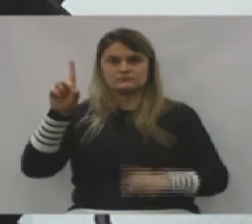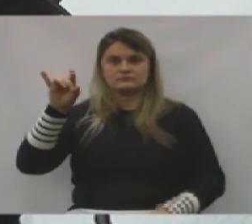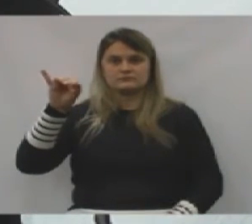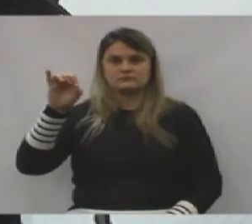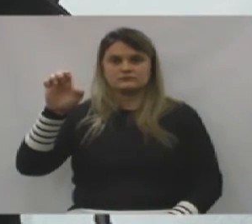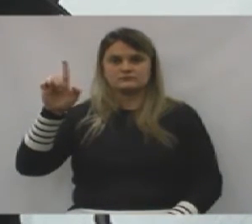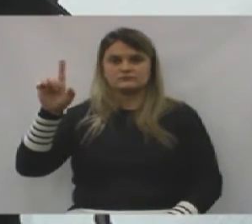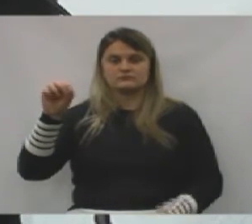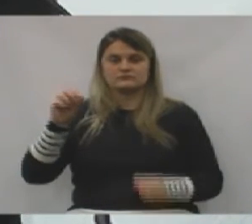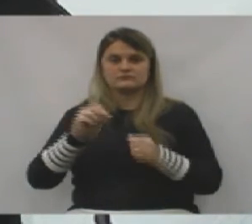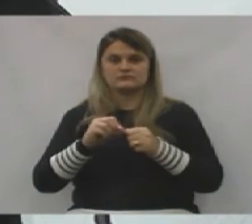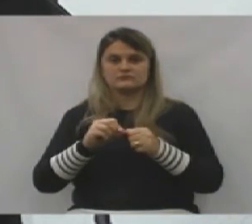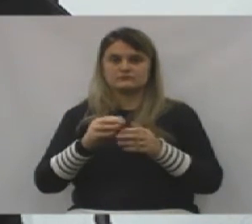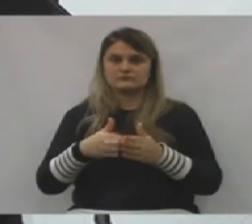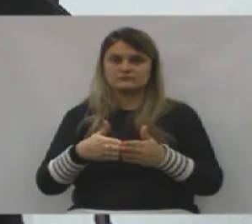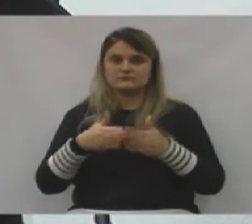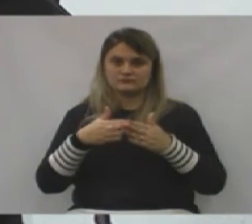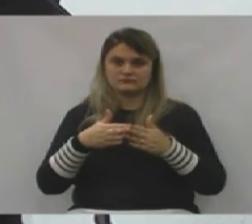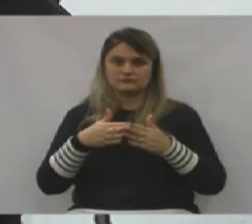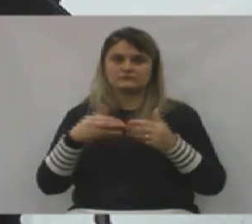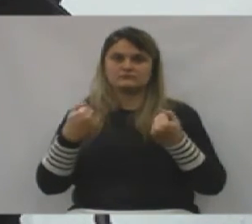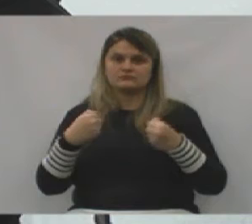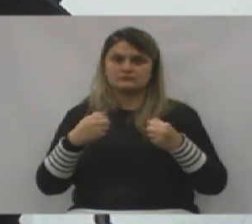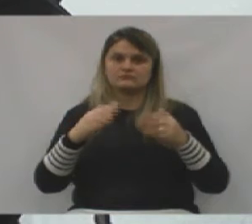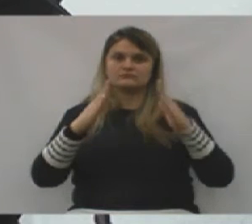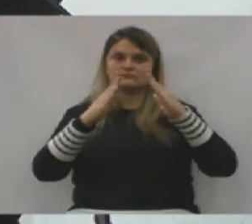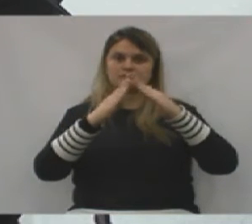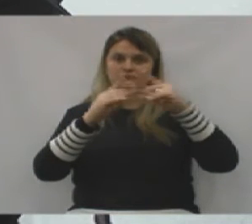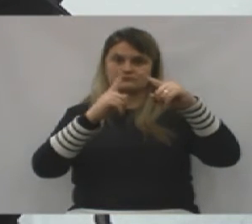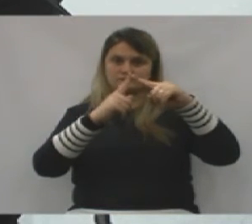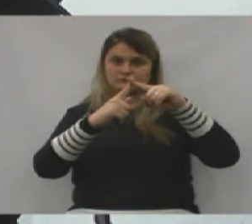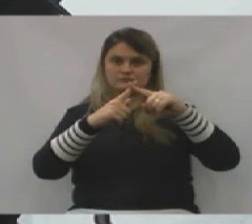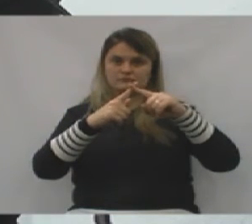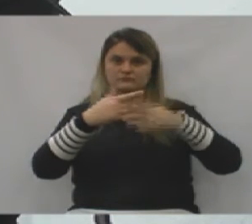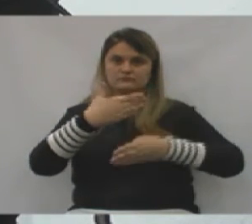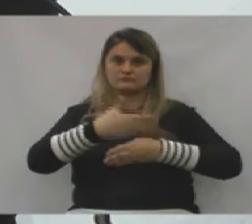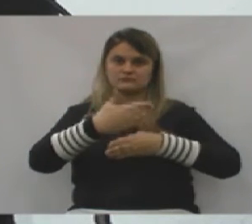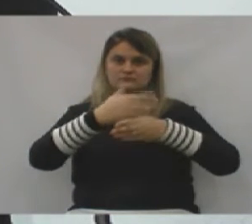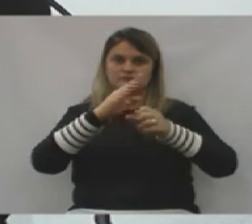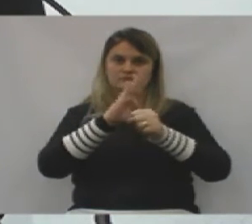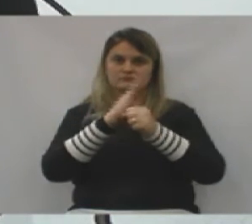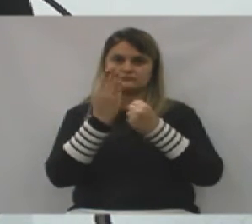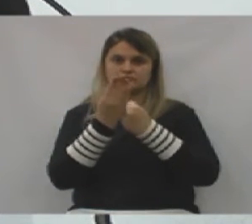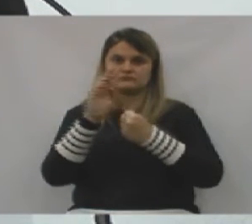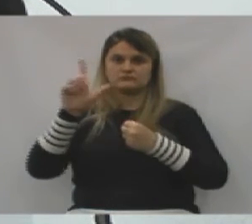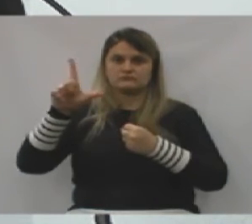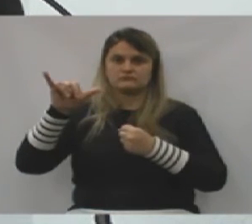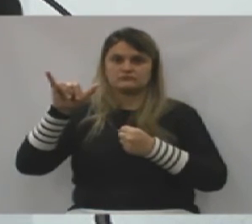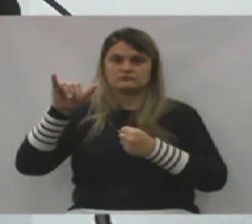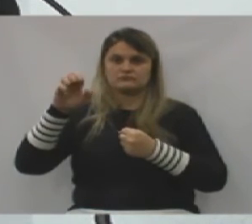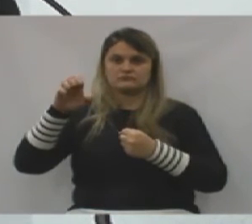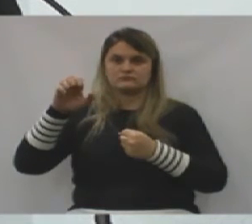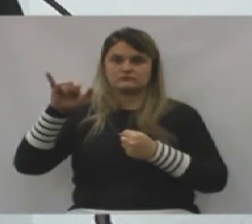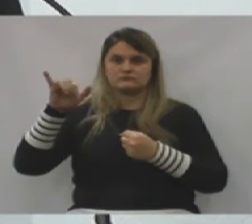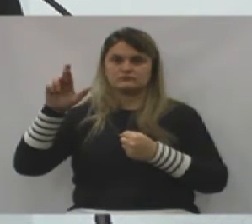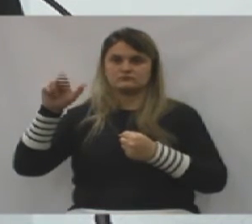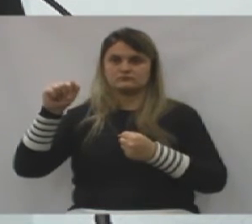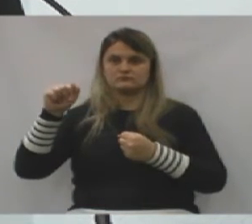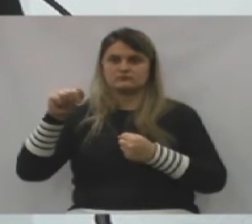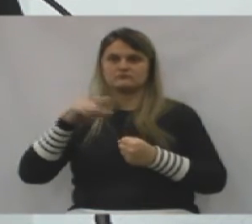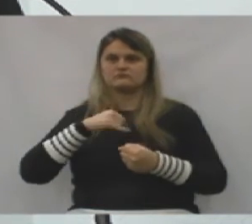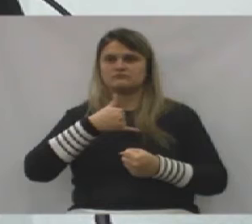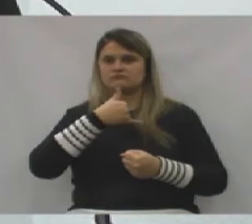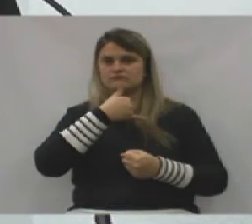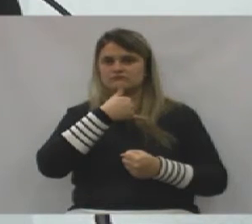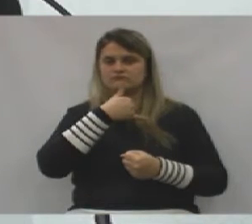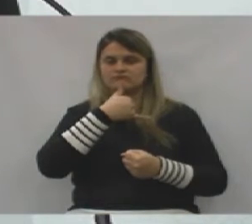fazendo hoje o pedido para que seja construída uma capela mortuária, né, naquele bairro. Que triste,